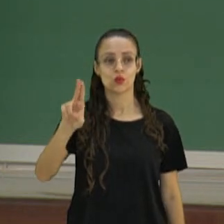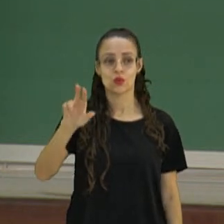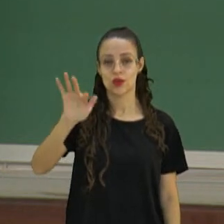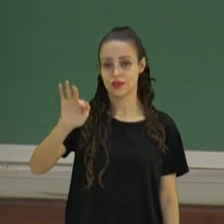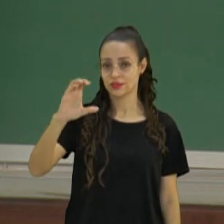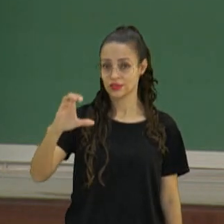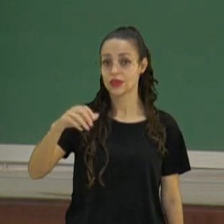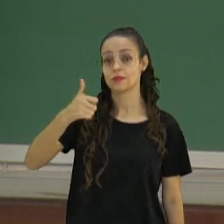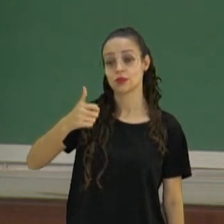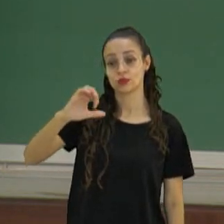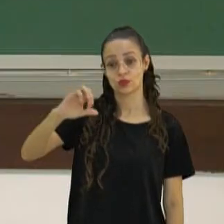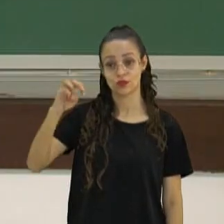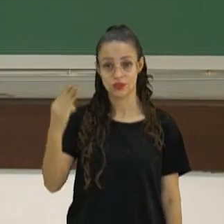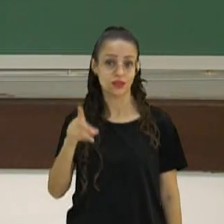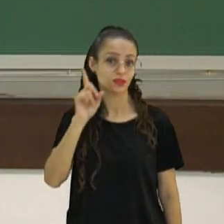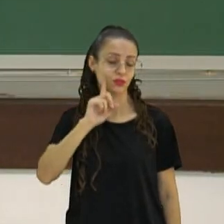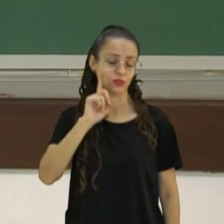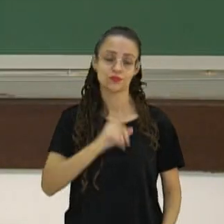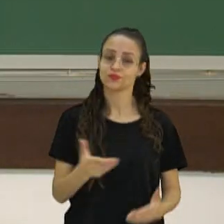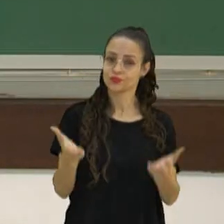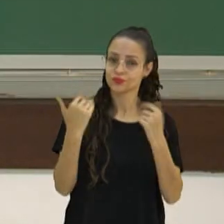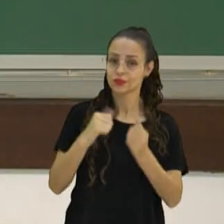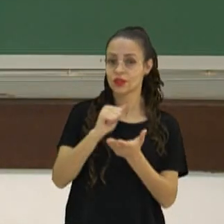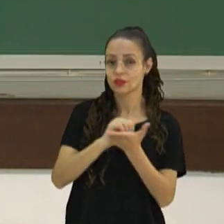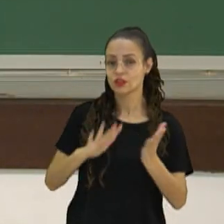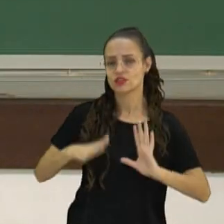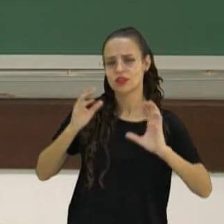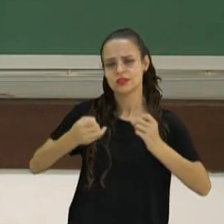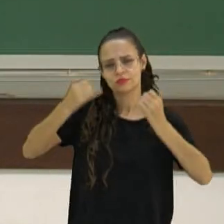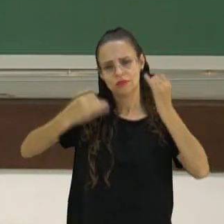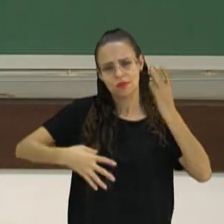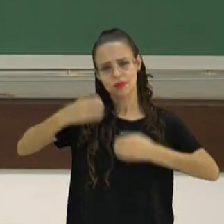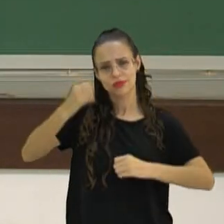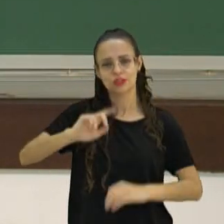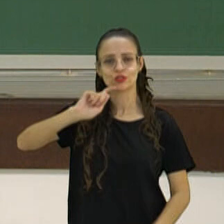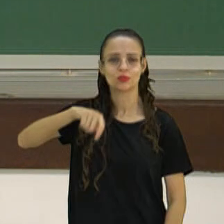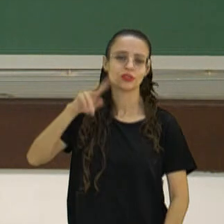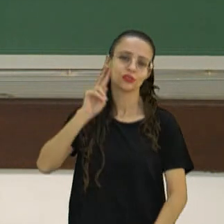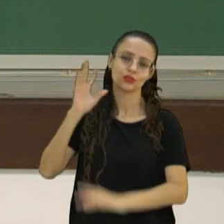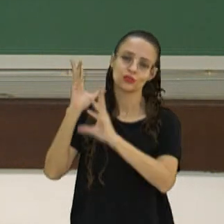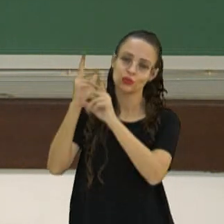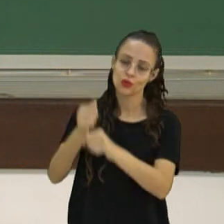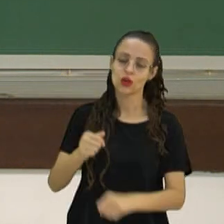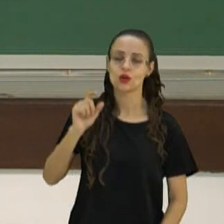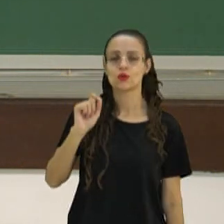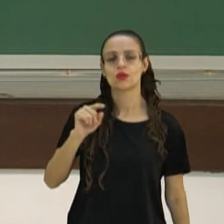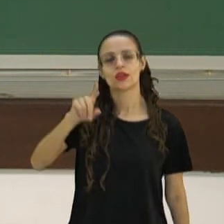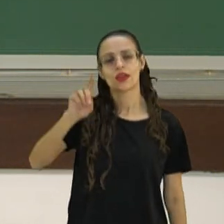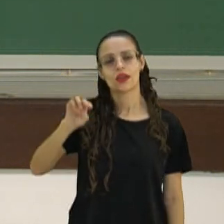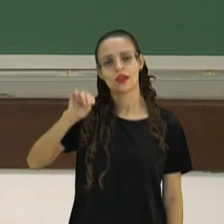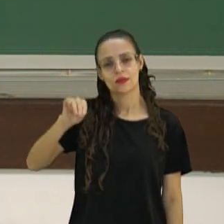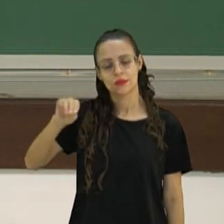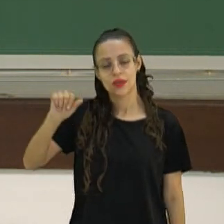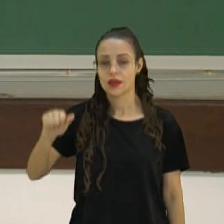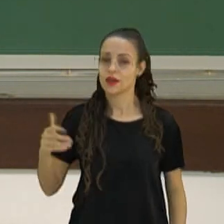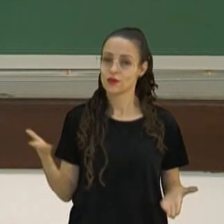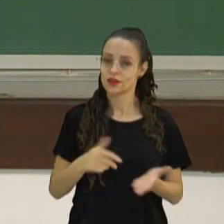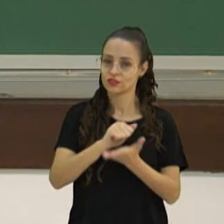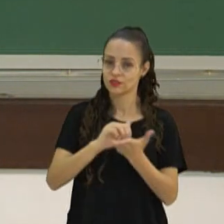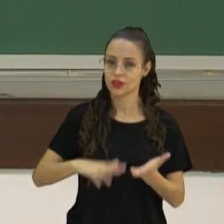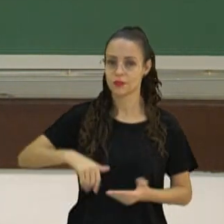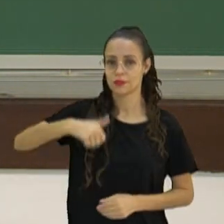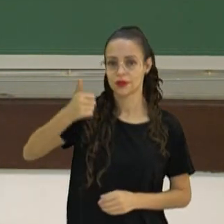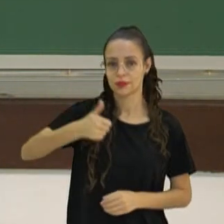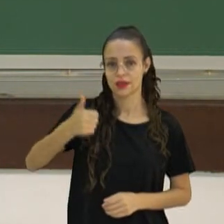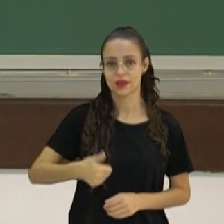Unidos. Bora para a nossa atividade então, já falamos um pouco da história, falamos o que é o MMA, né? Temos a nossa primeira